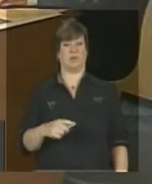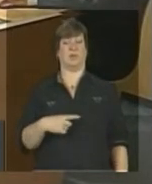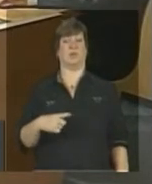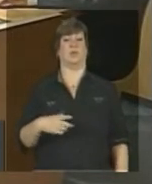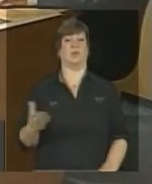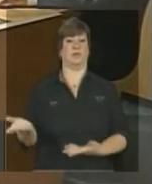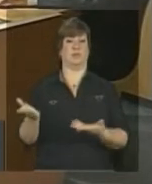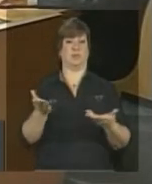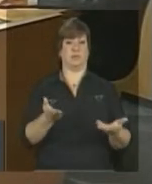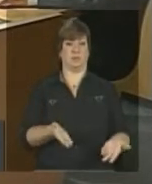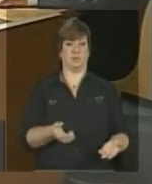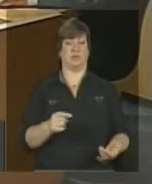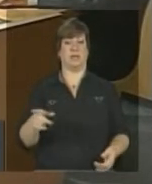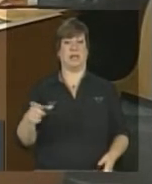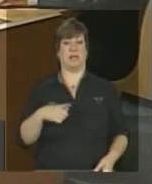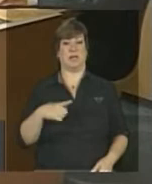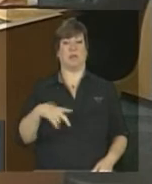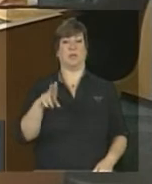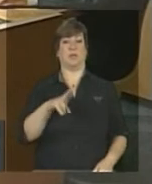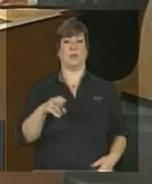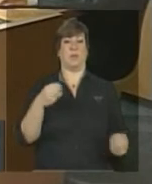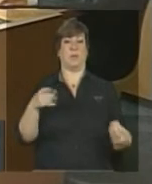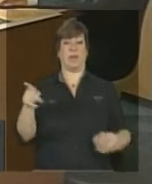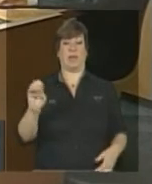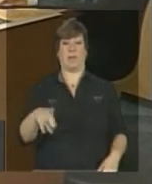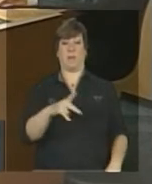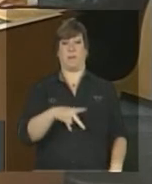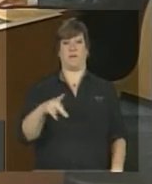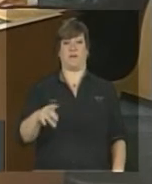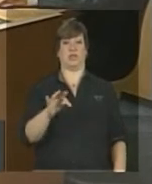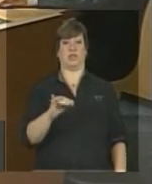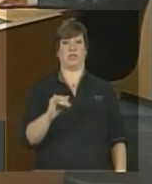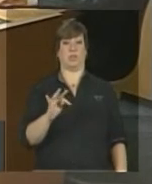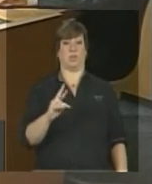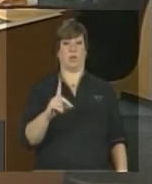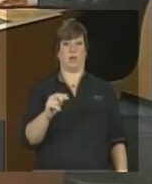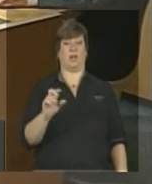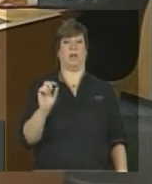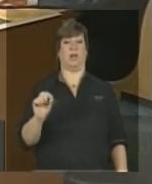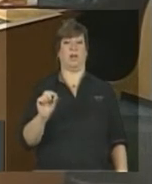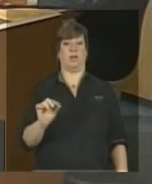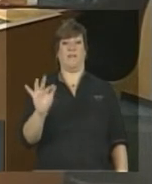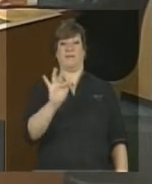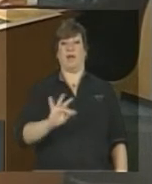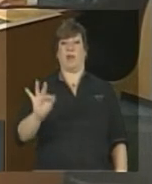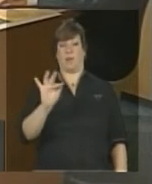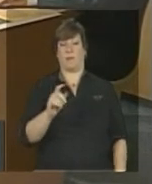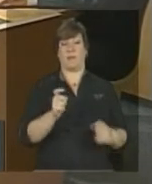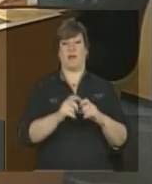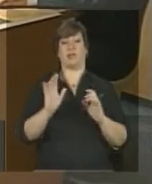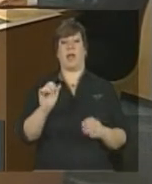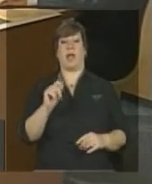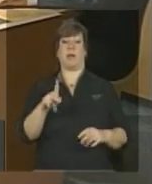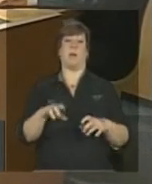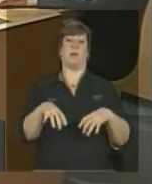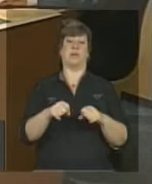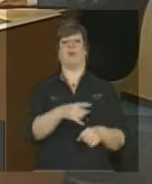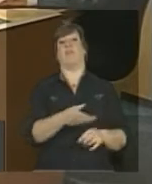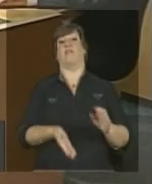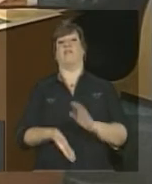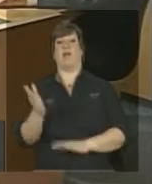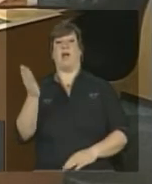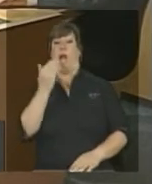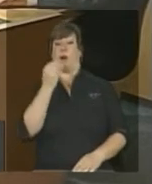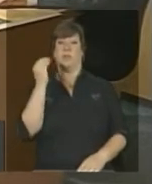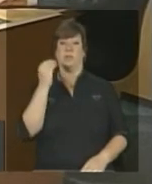consultivo. Ele usou a prerrogativa de ser um professor titular da Faculdade de Medicina já aposentado e foi almoçar. Todos nós